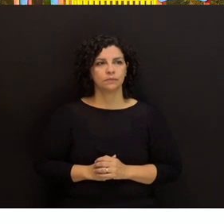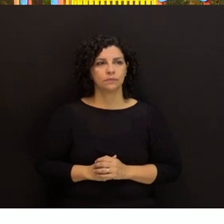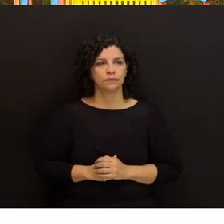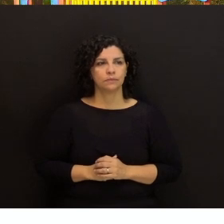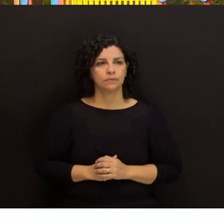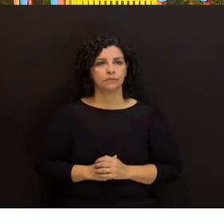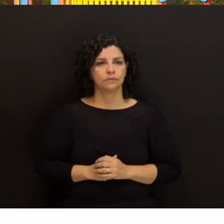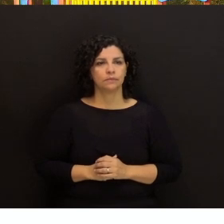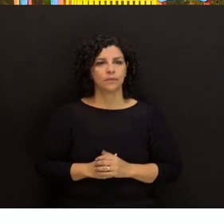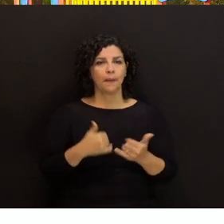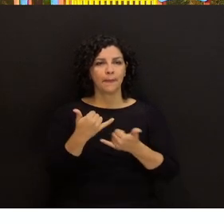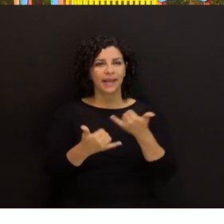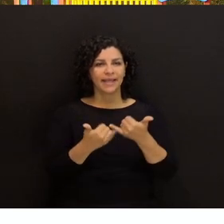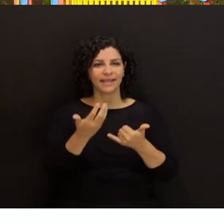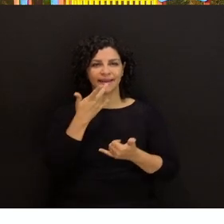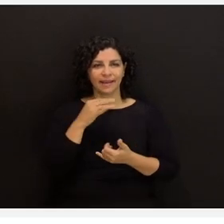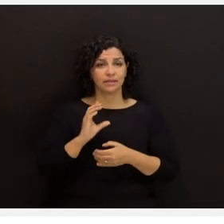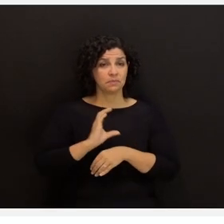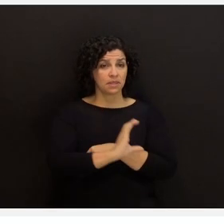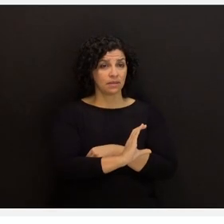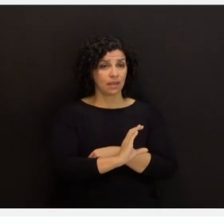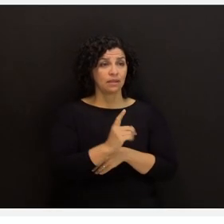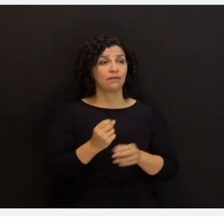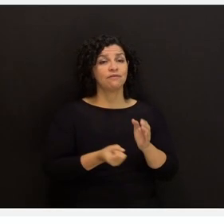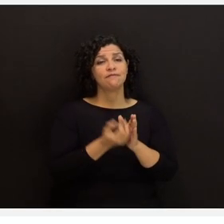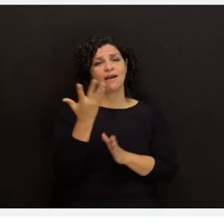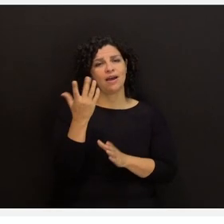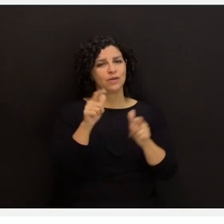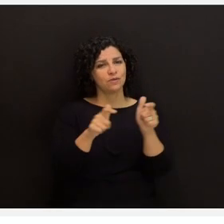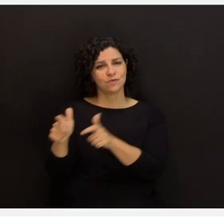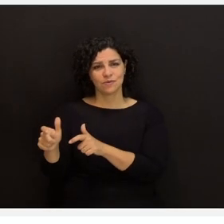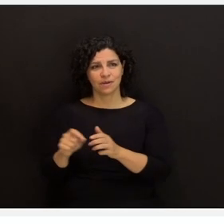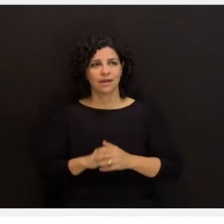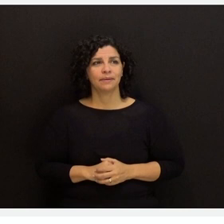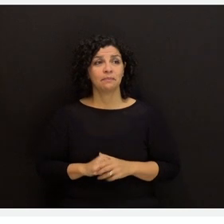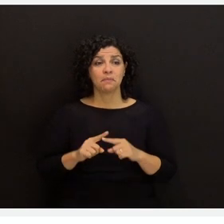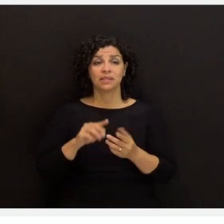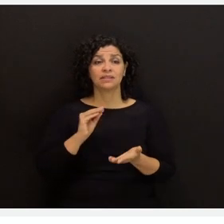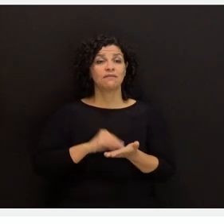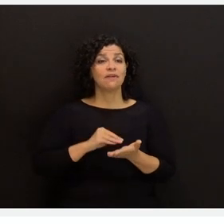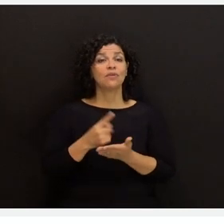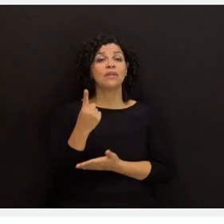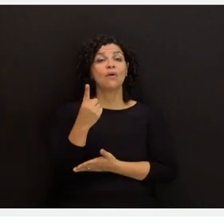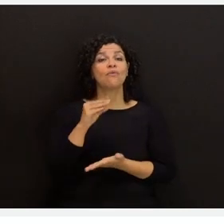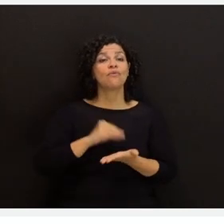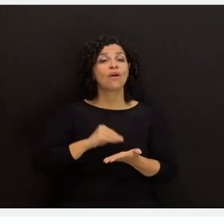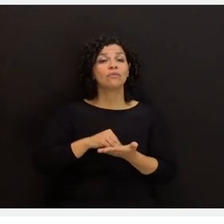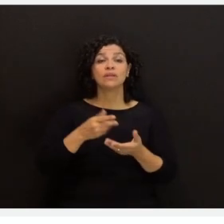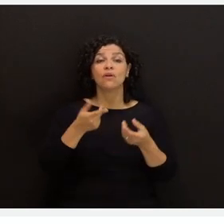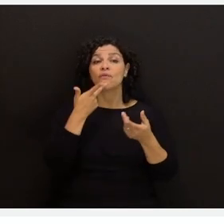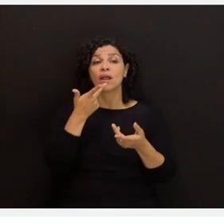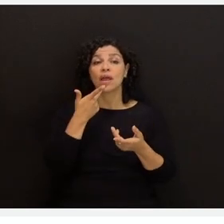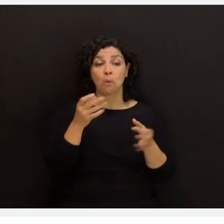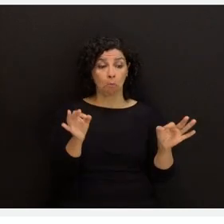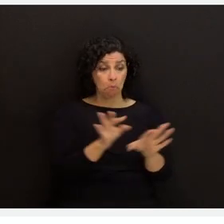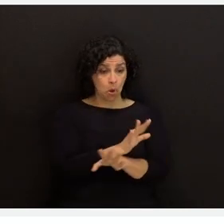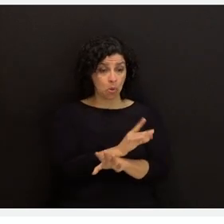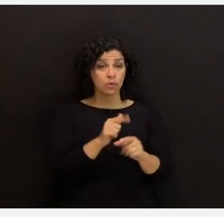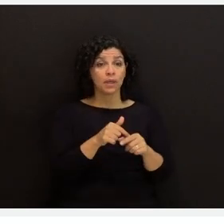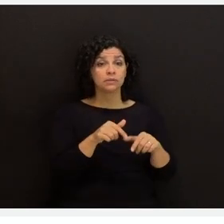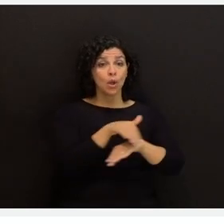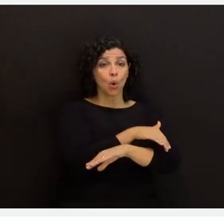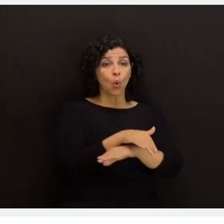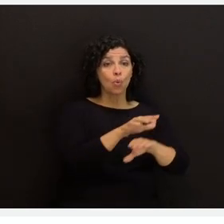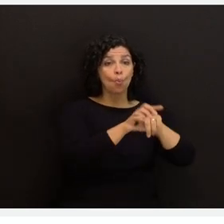a veia dos porquinhos querendo destinou ele destinou vários parquinhos e falta um ainda que é esse que eu falei que está como concluído na Rua